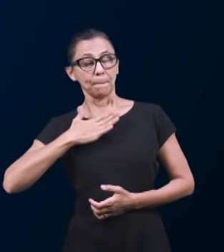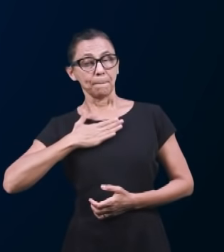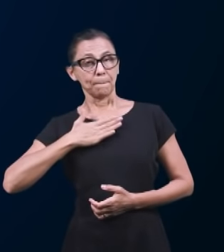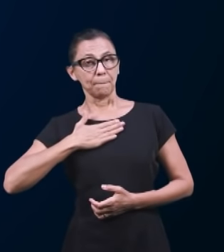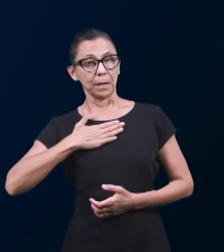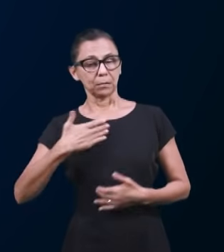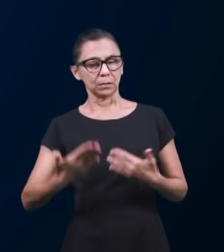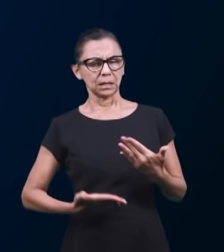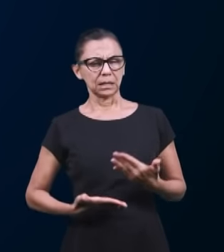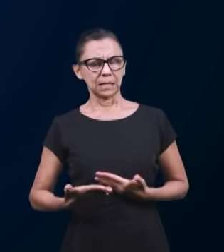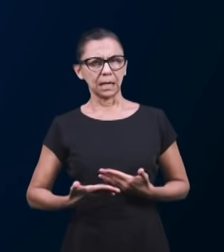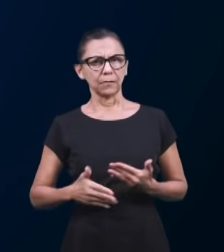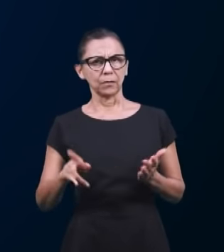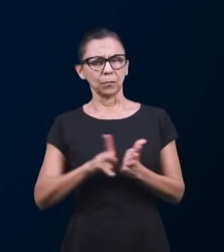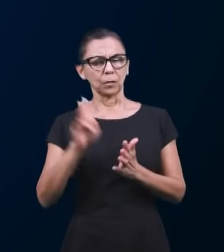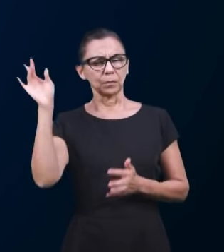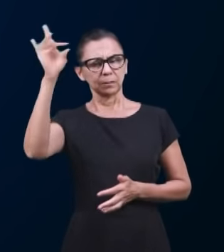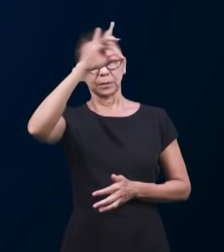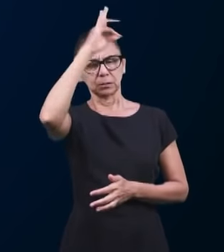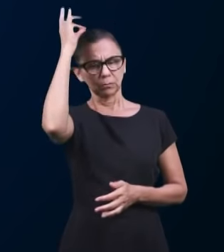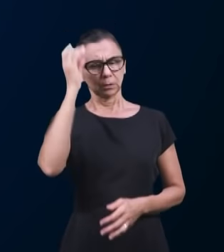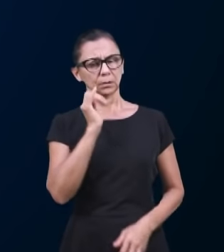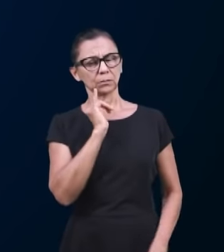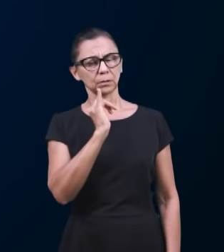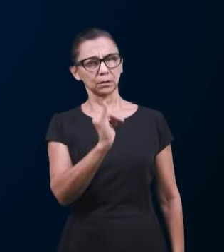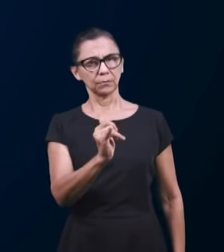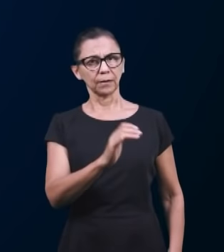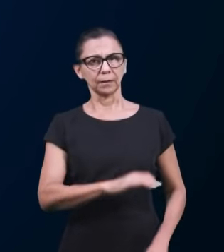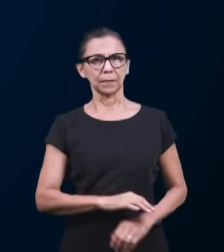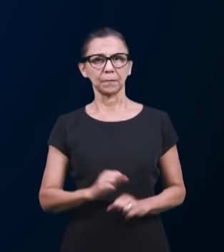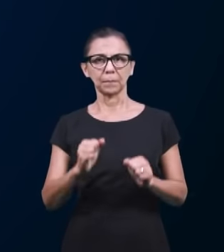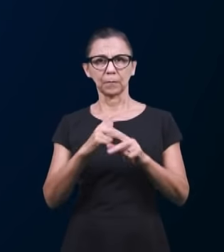é o Espírito Santo. Nós temos uma